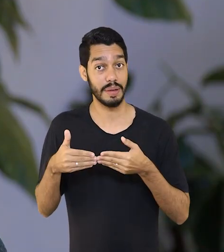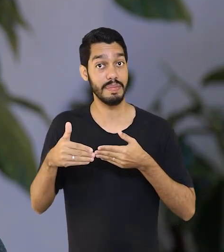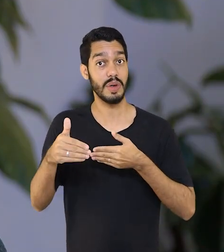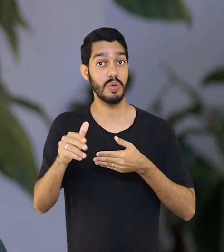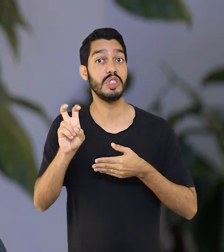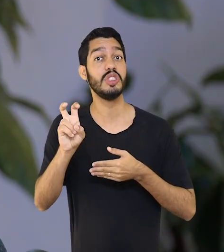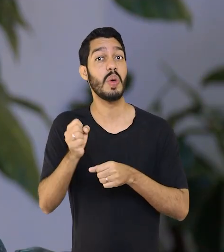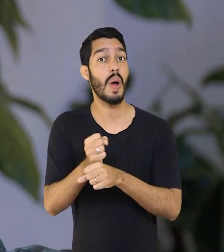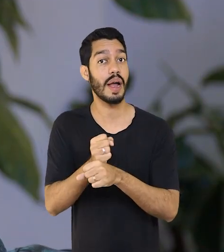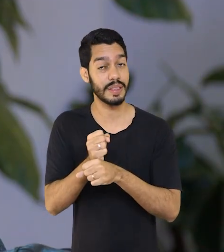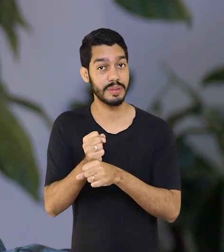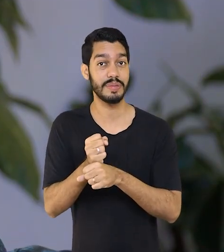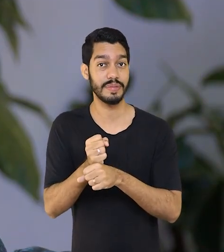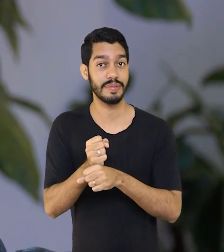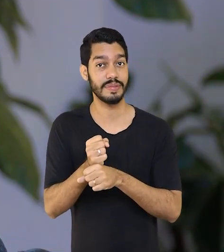anos sejam a menos.